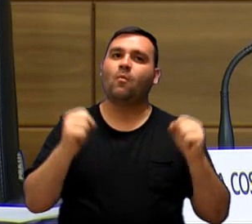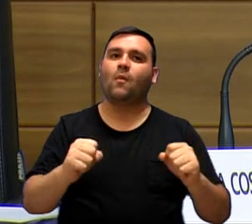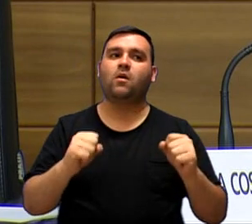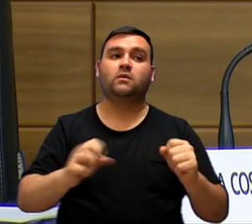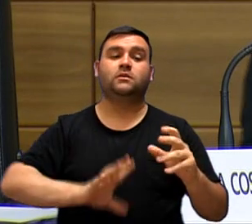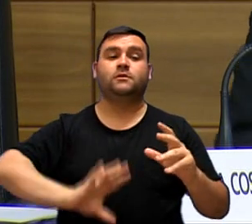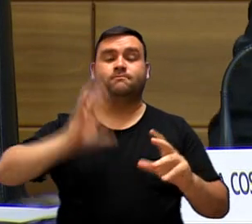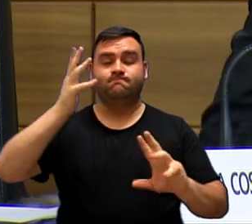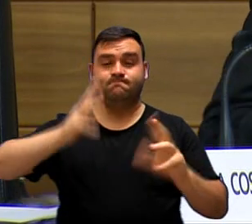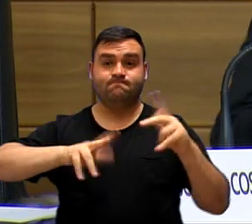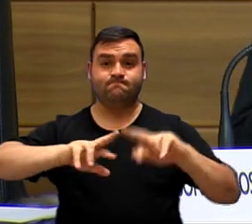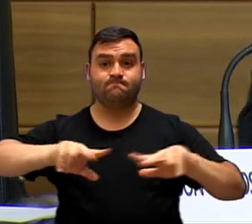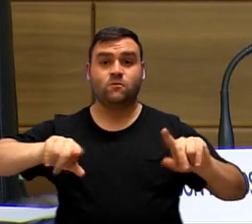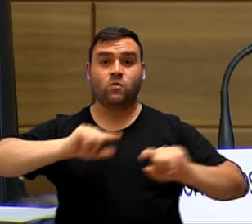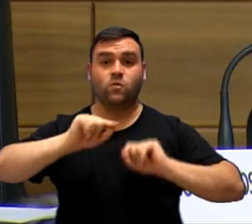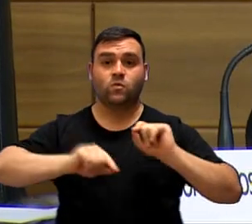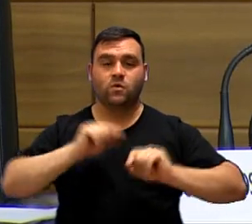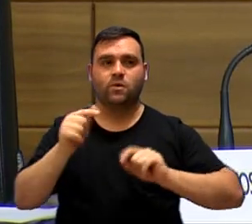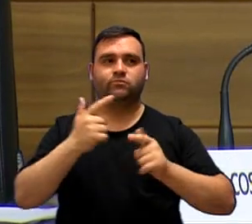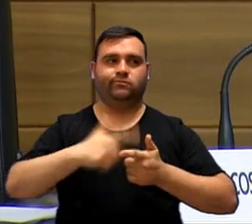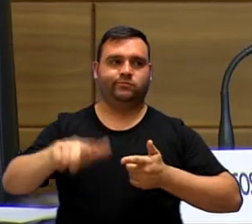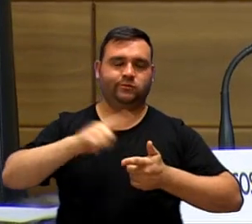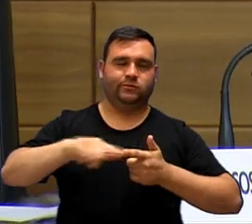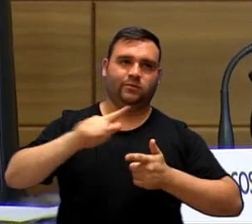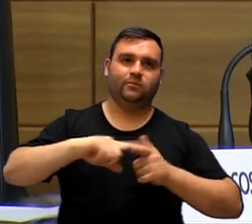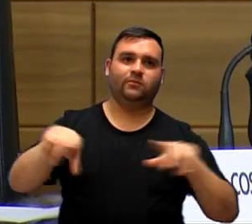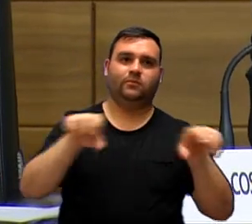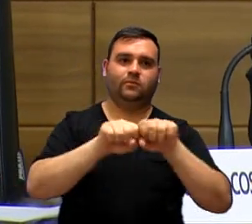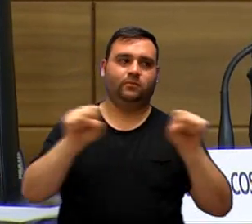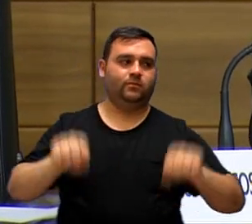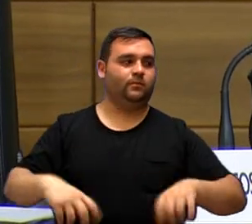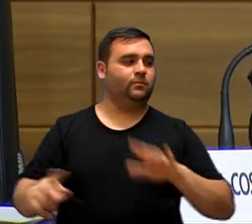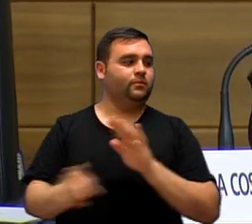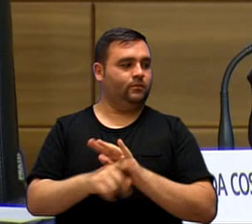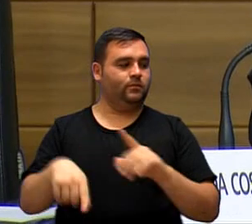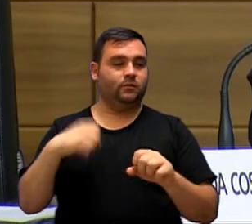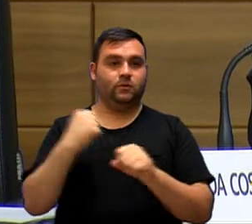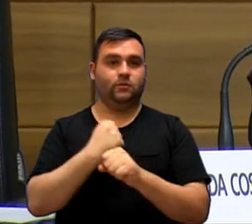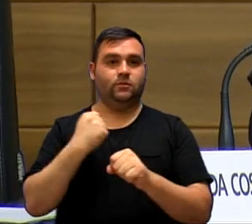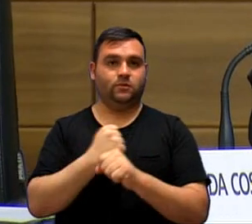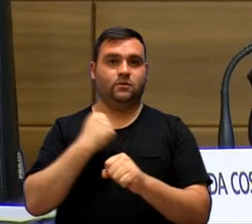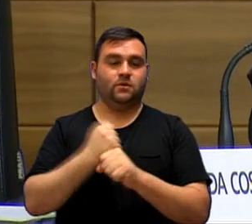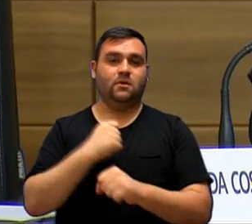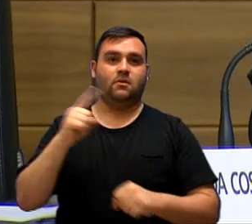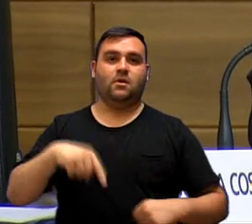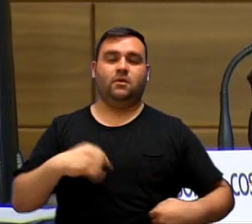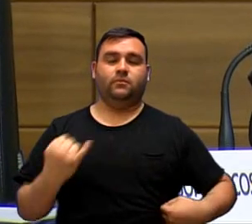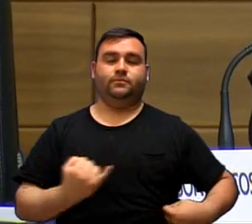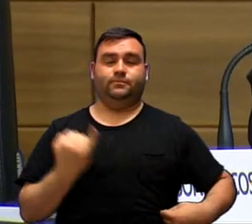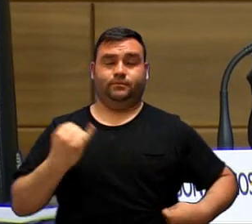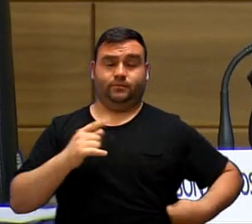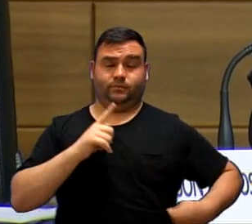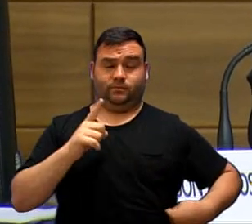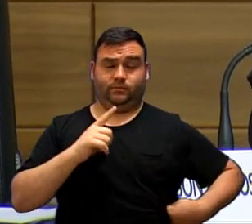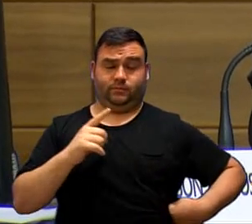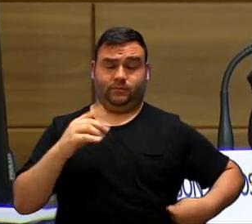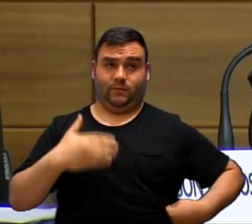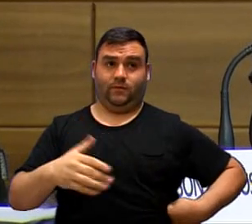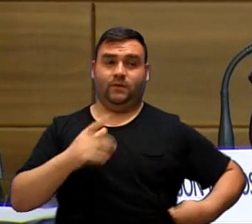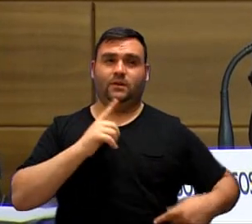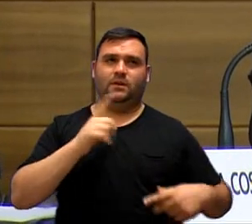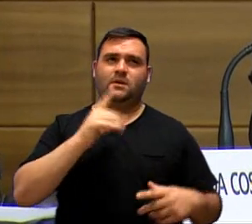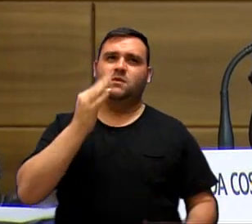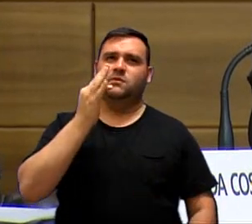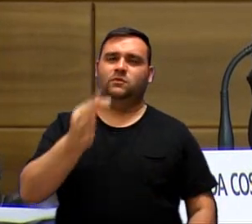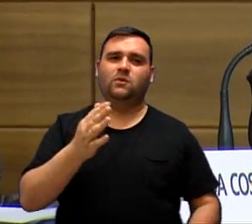e eventuais conturbações do sistema, porque são obras importantes e que vão se realizar em